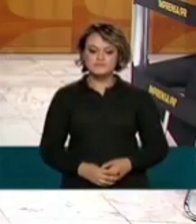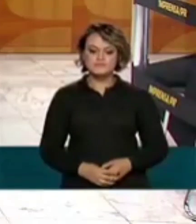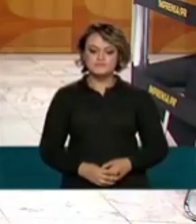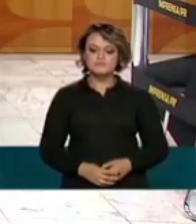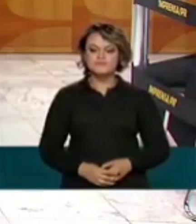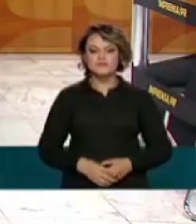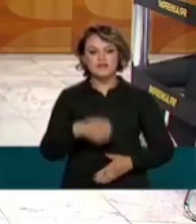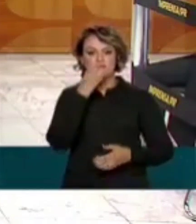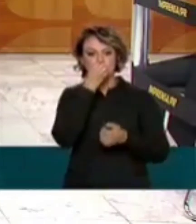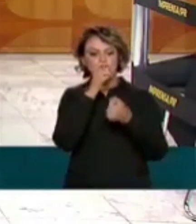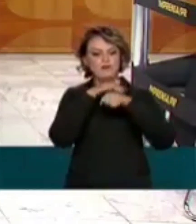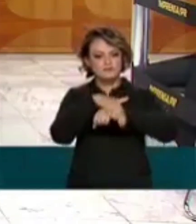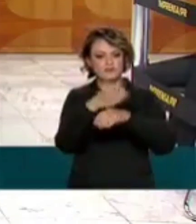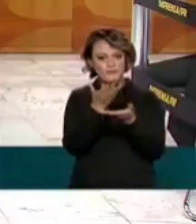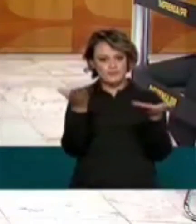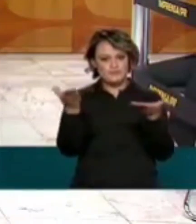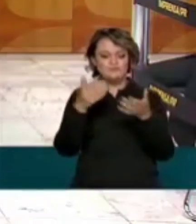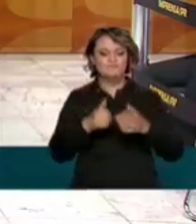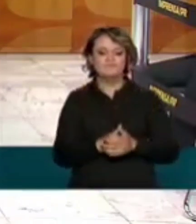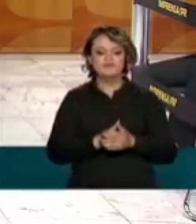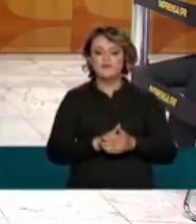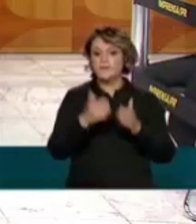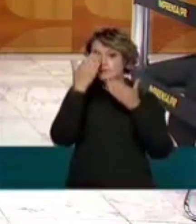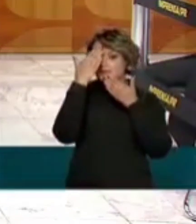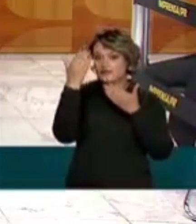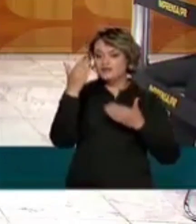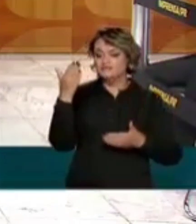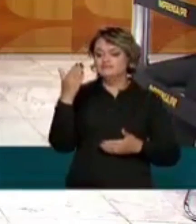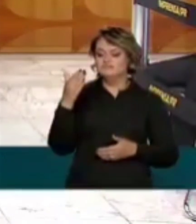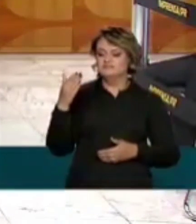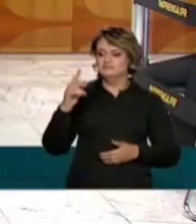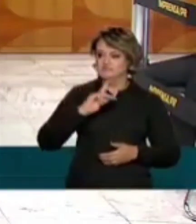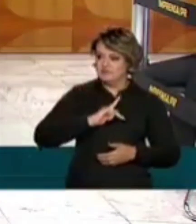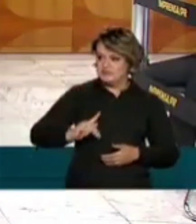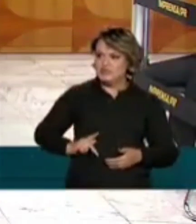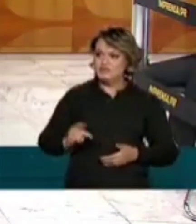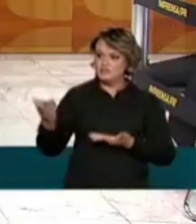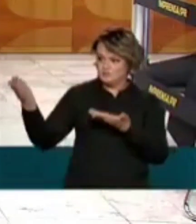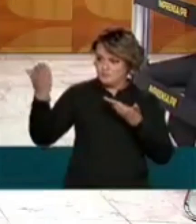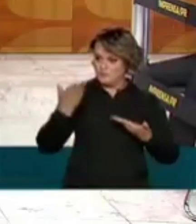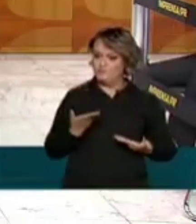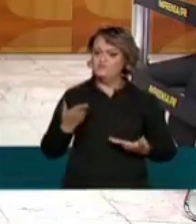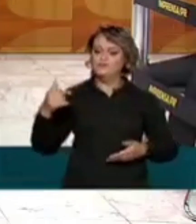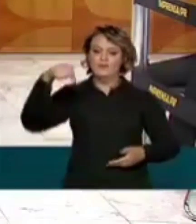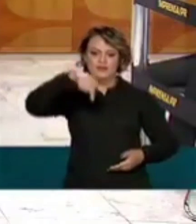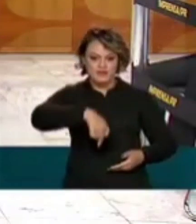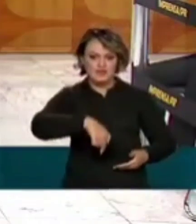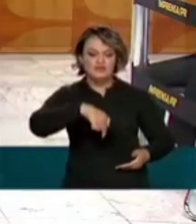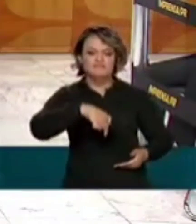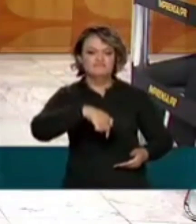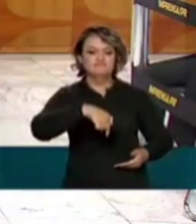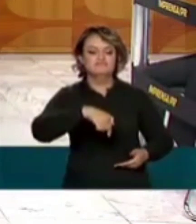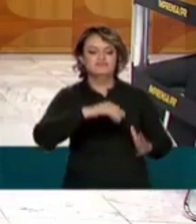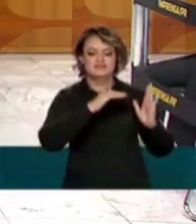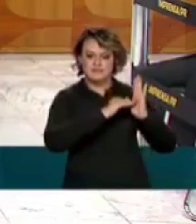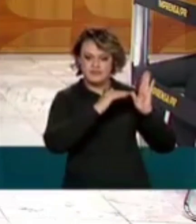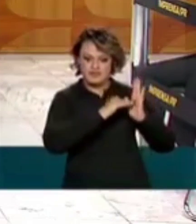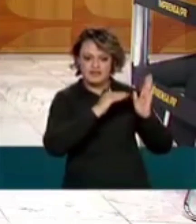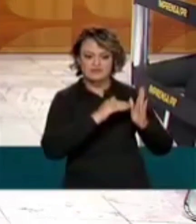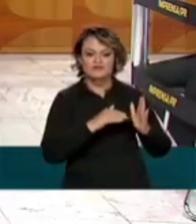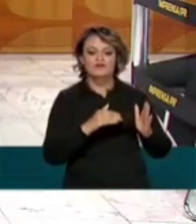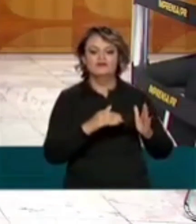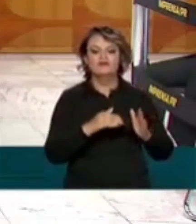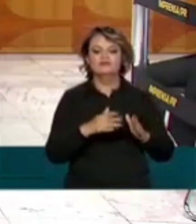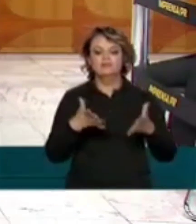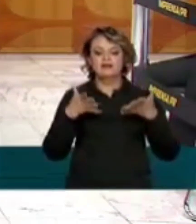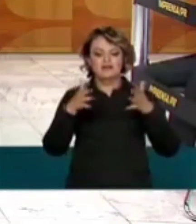Boa noite a todos. Eu gostaria primeiramente de agradecer ao Presidente da República e aos seus ministros de Estado pelo convite feito ao Senado para que participasse